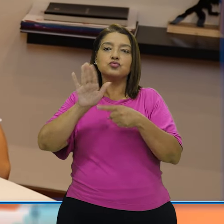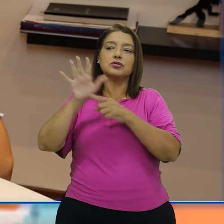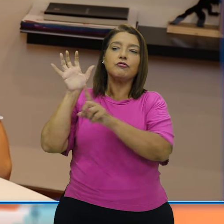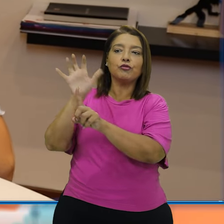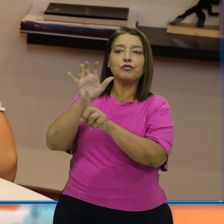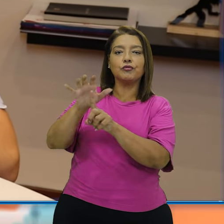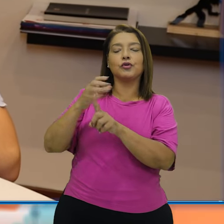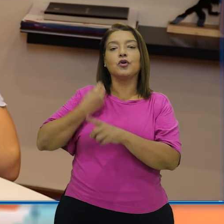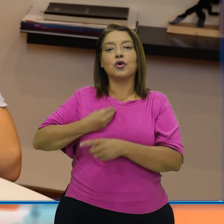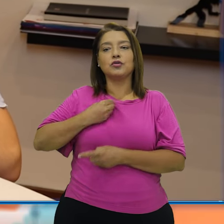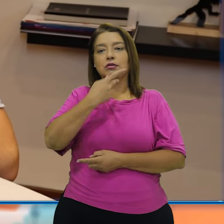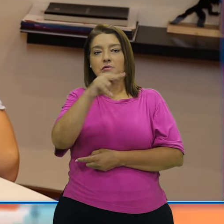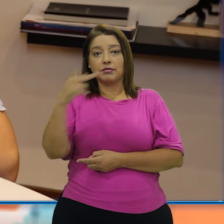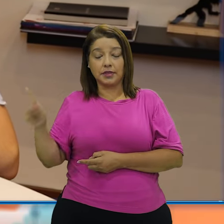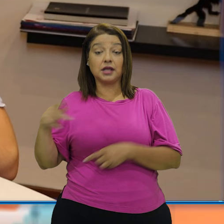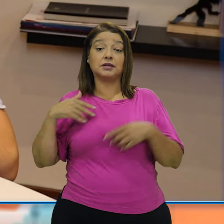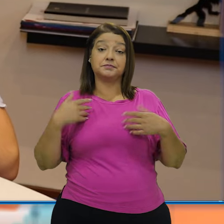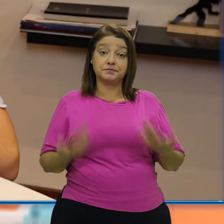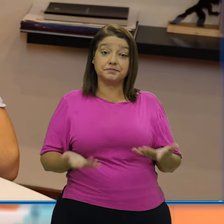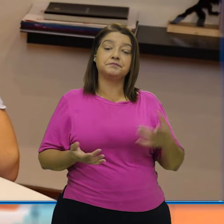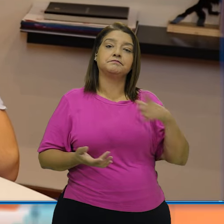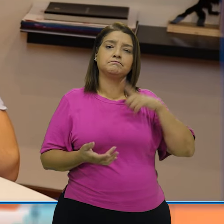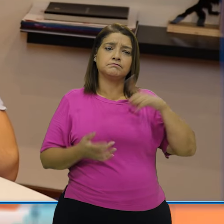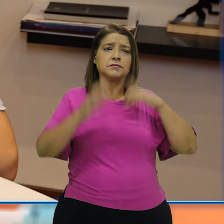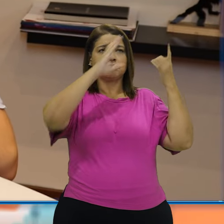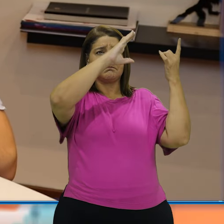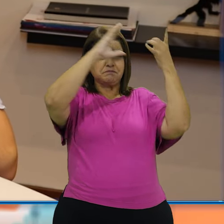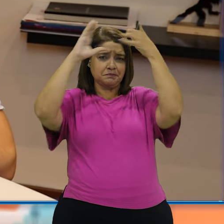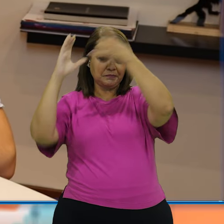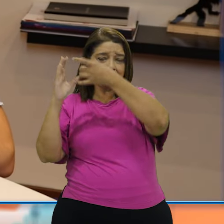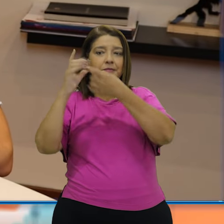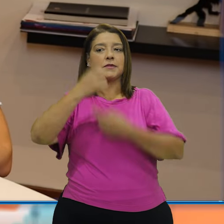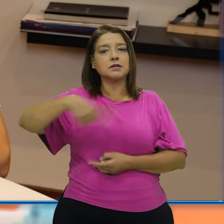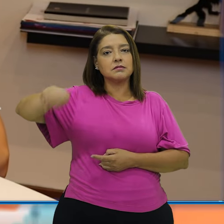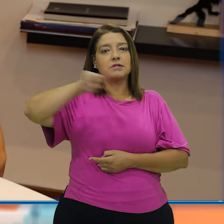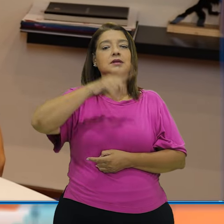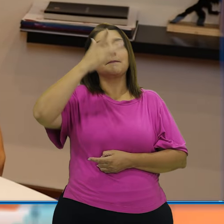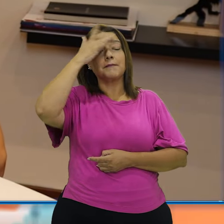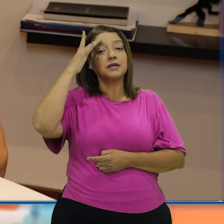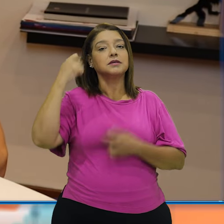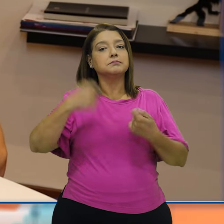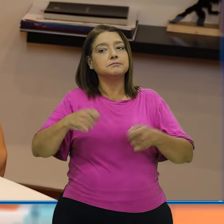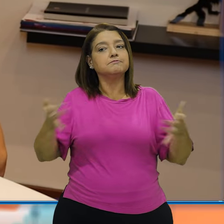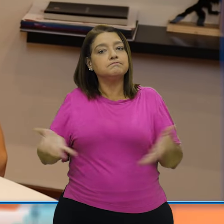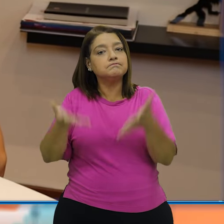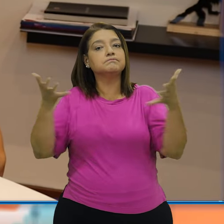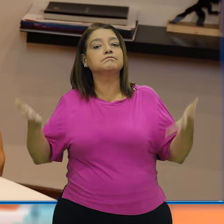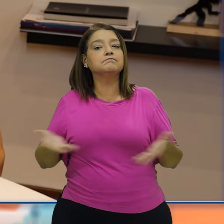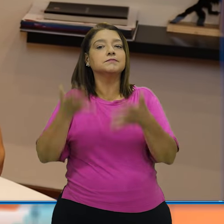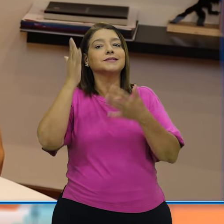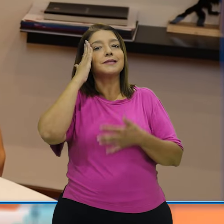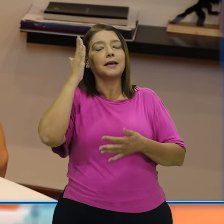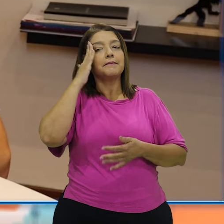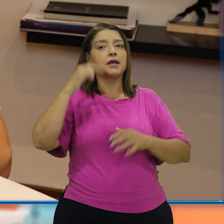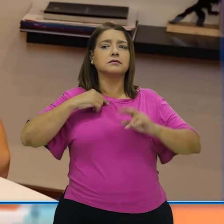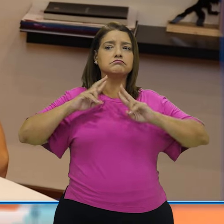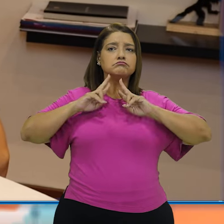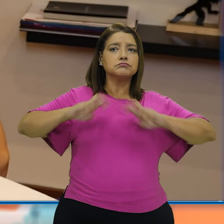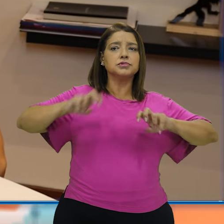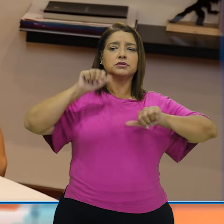nas reações de cada indivíduo. Através da reestruturação cognitiva, os pacientes eles são incentivados a rever